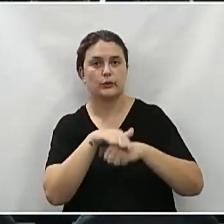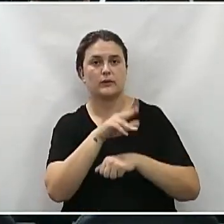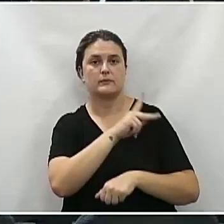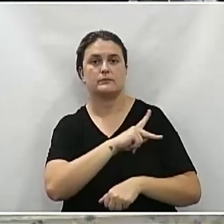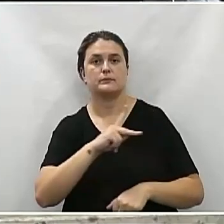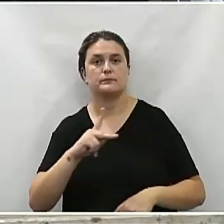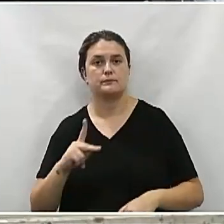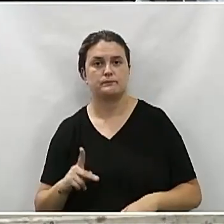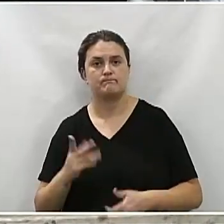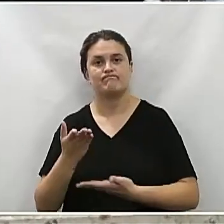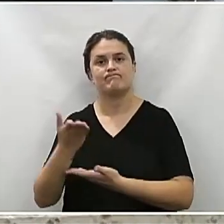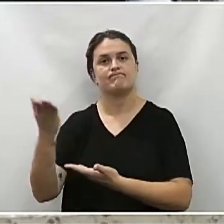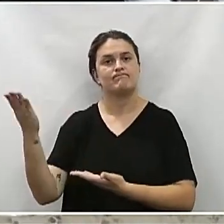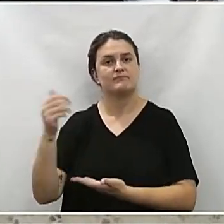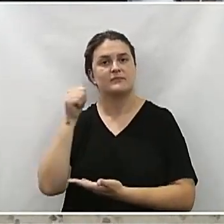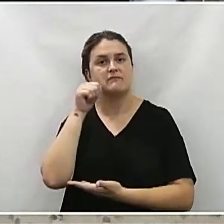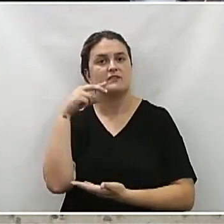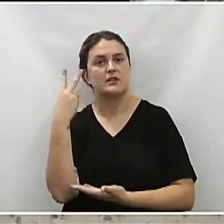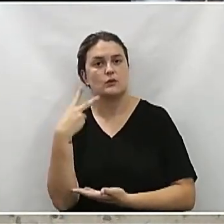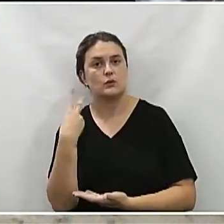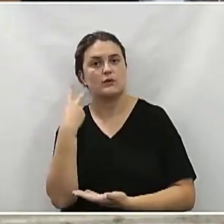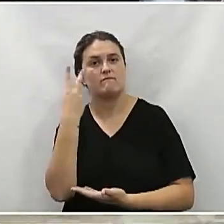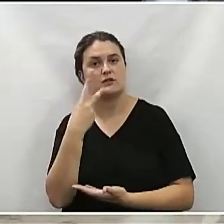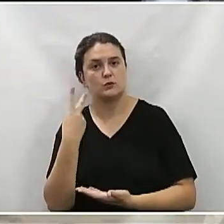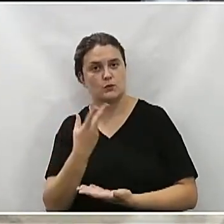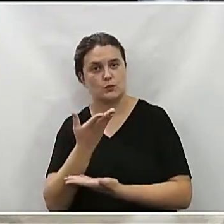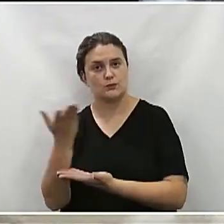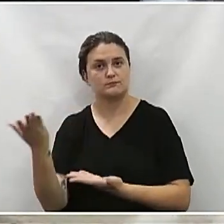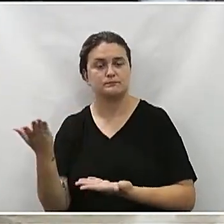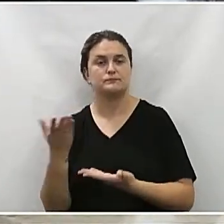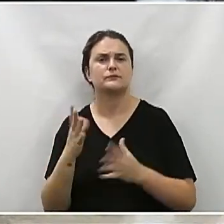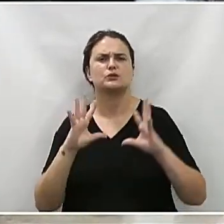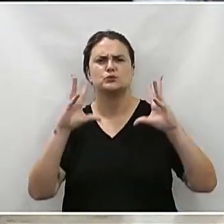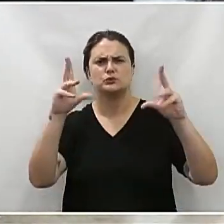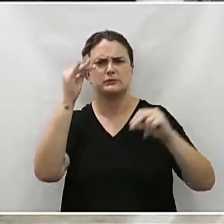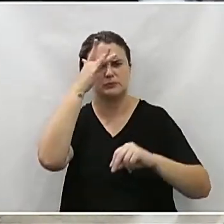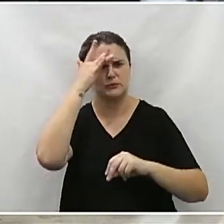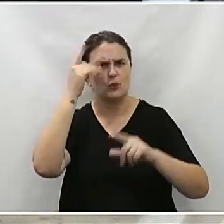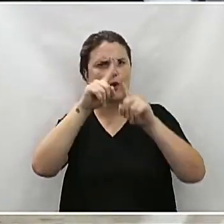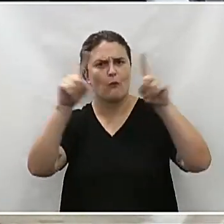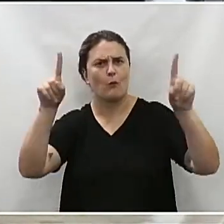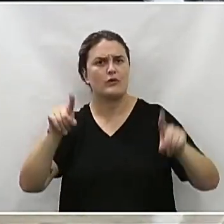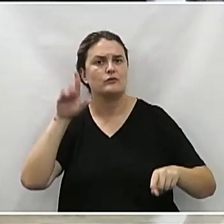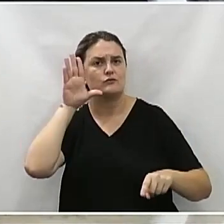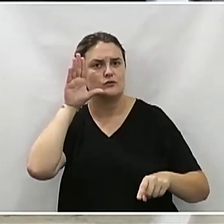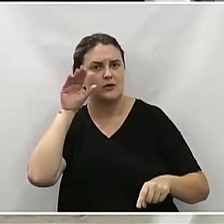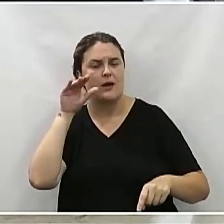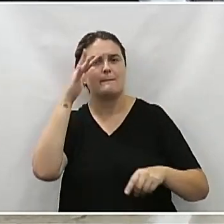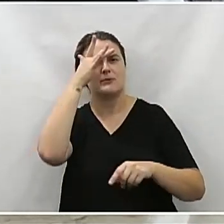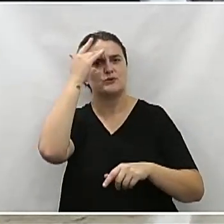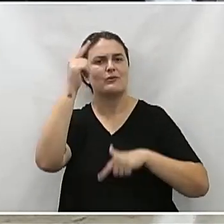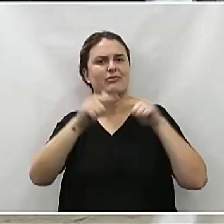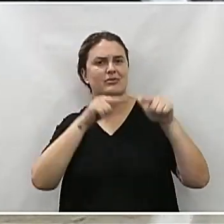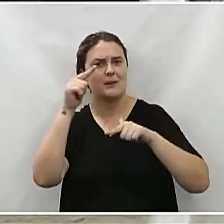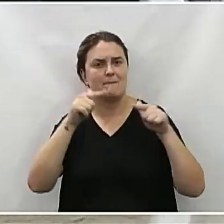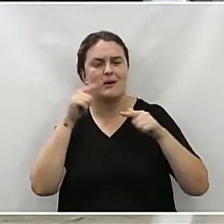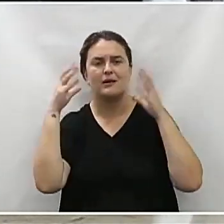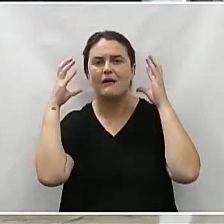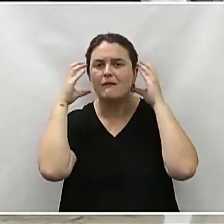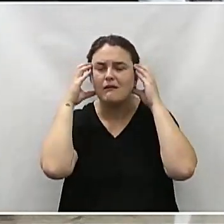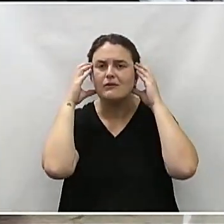presidente, novas vereadoras, vereadores desta casa, funcionários, a imprensa, falada, escrita,